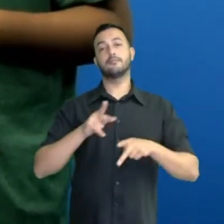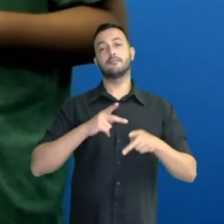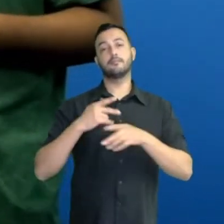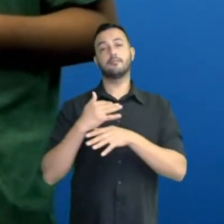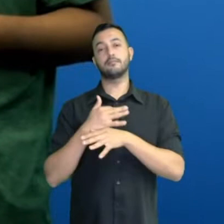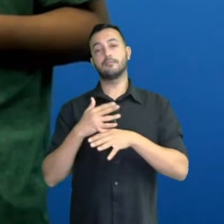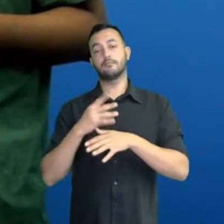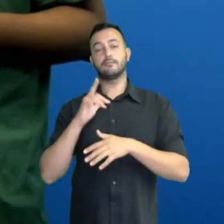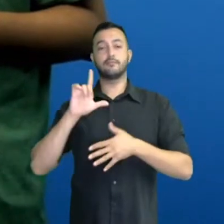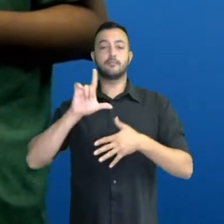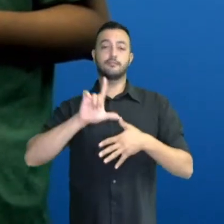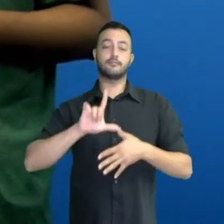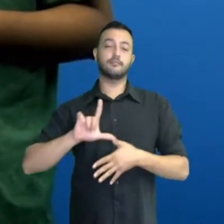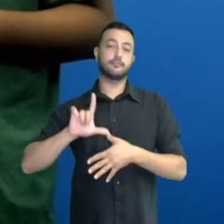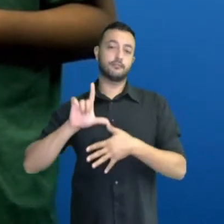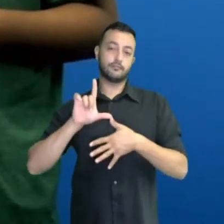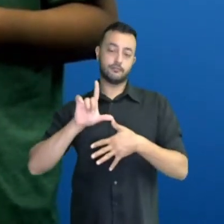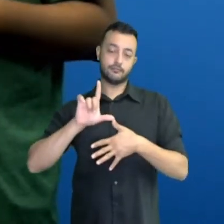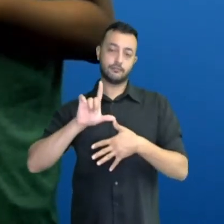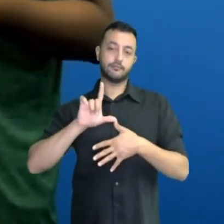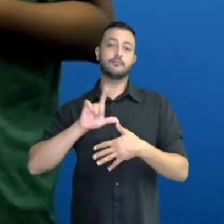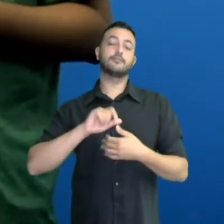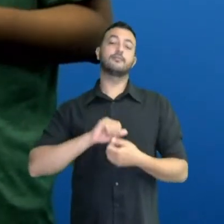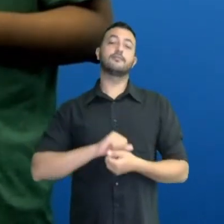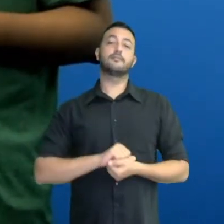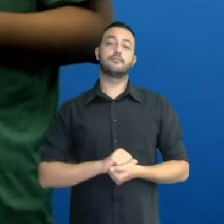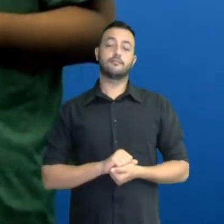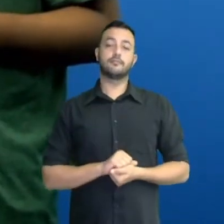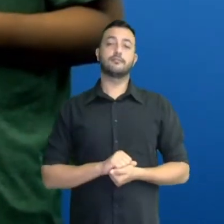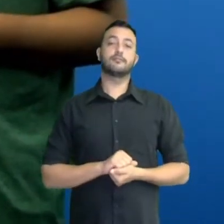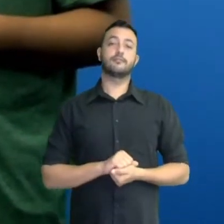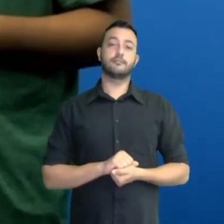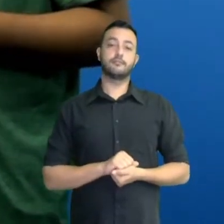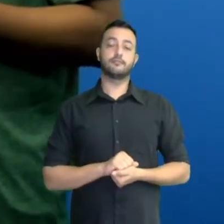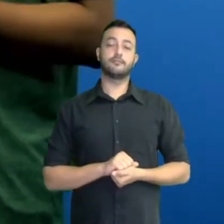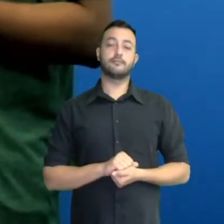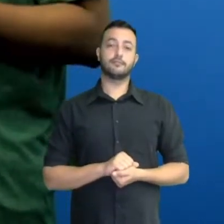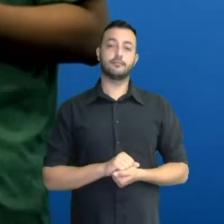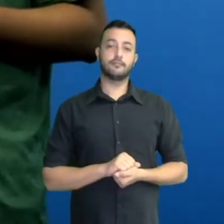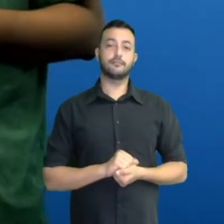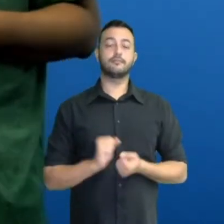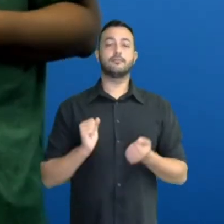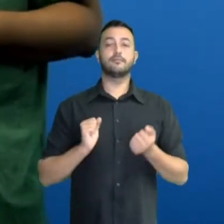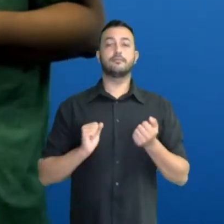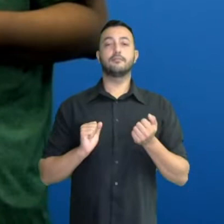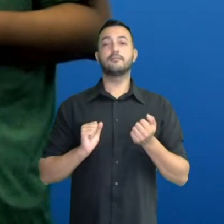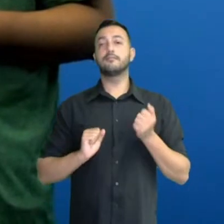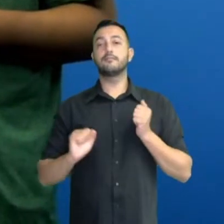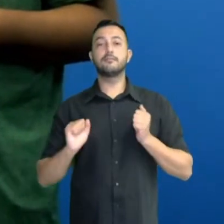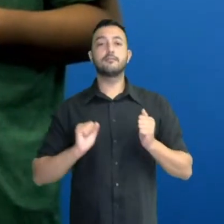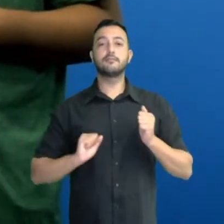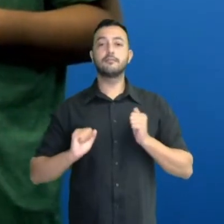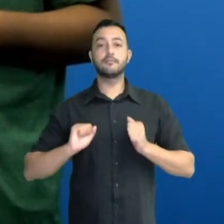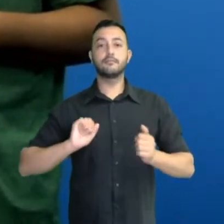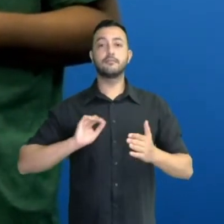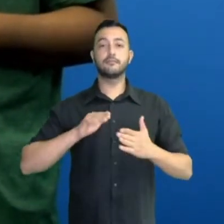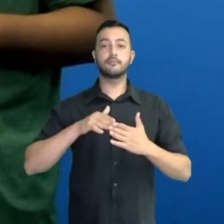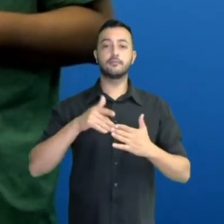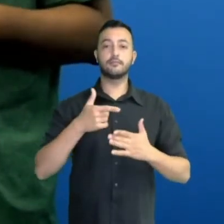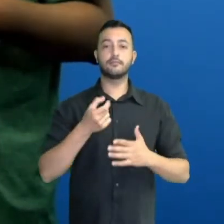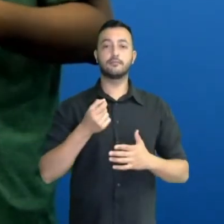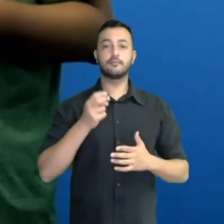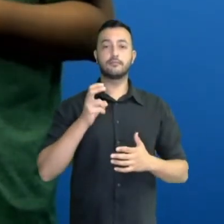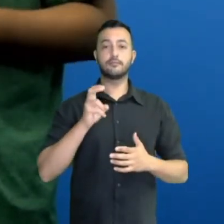América Latina. E a expectativa é que até 2050 essa